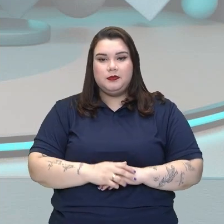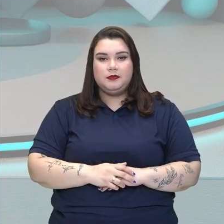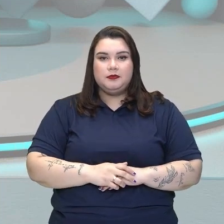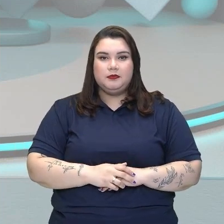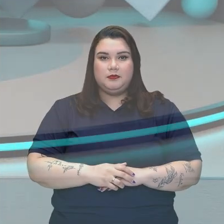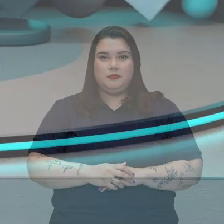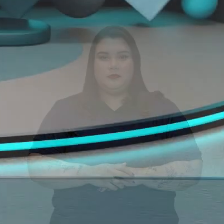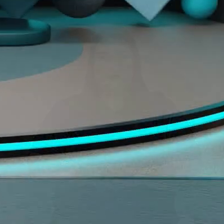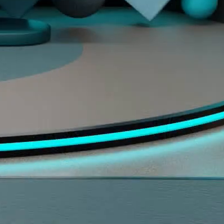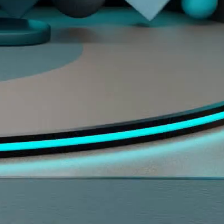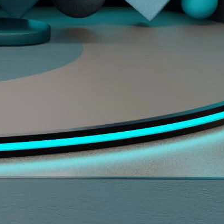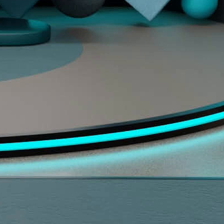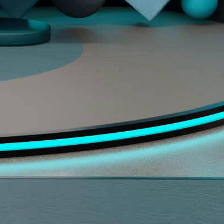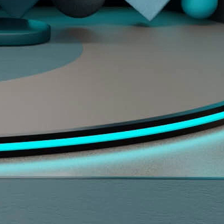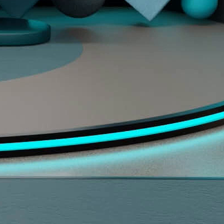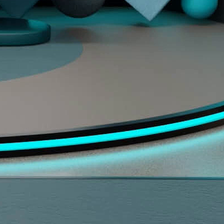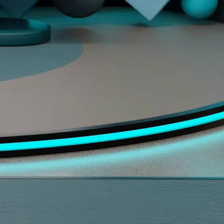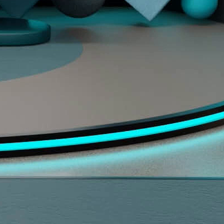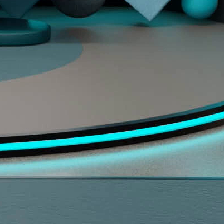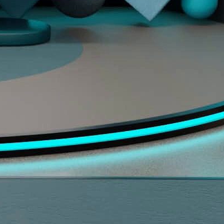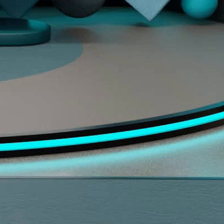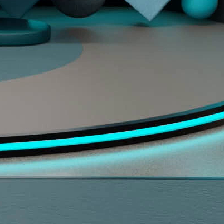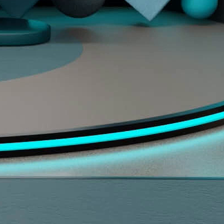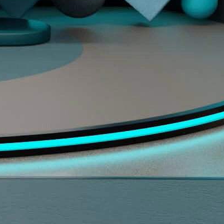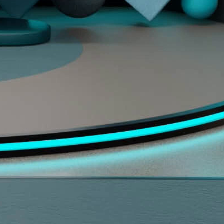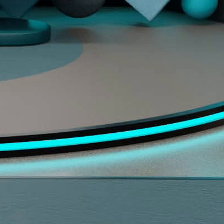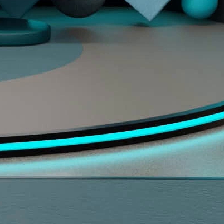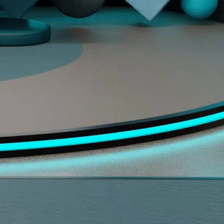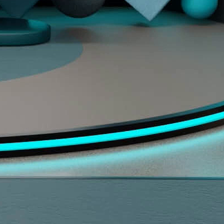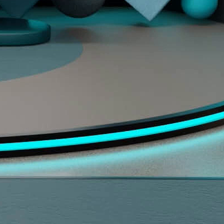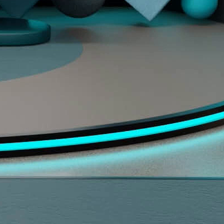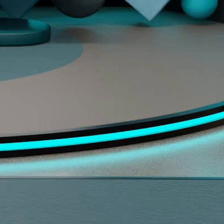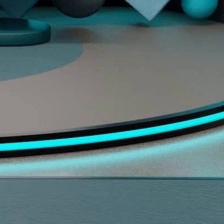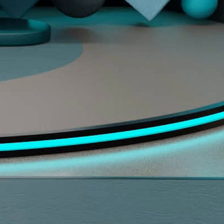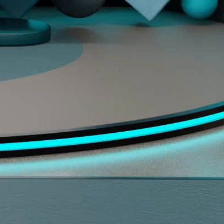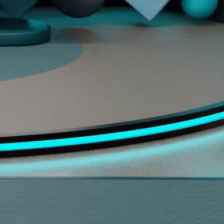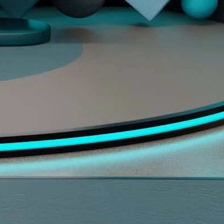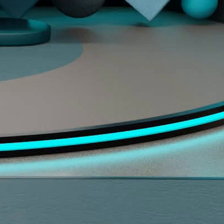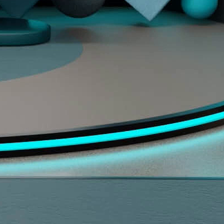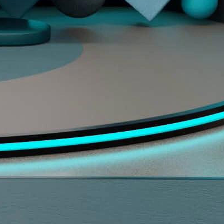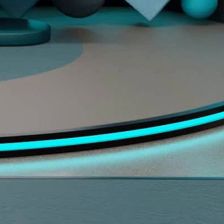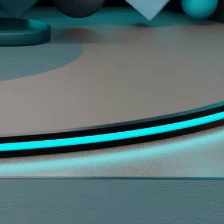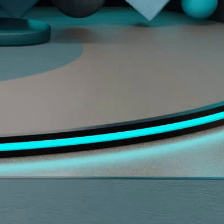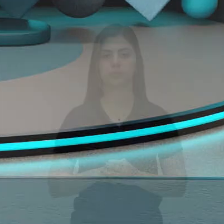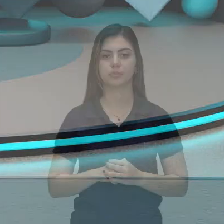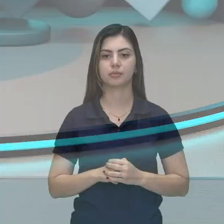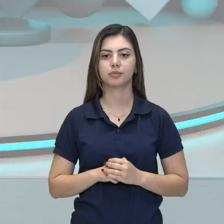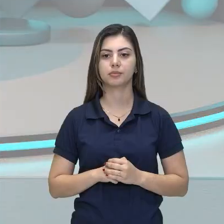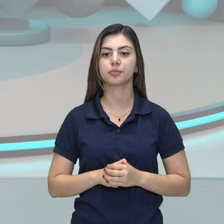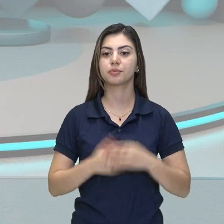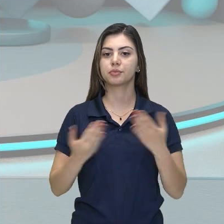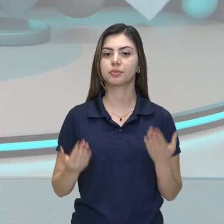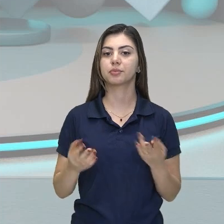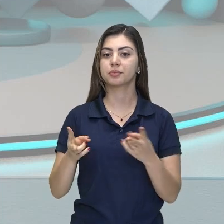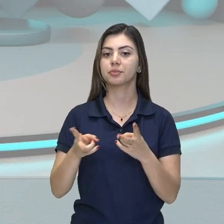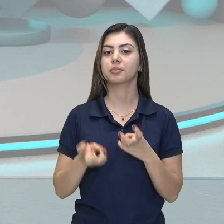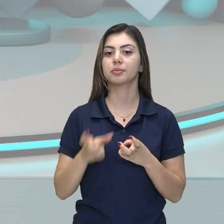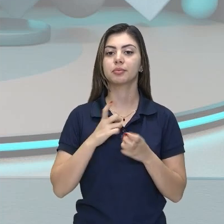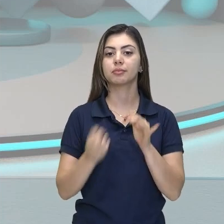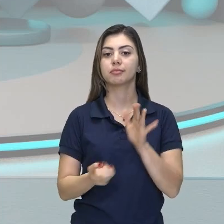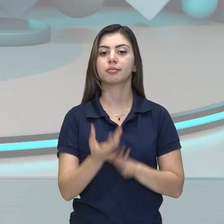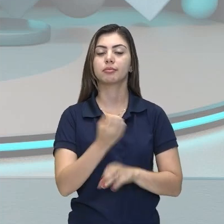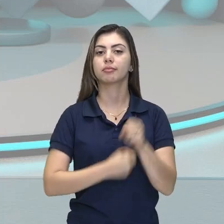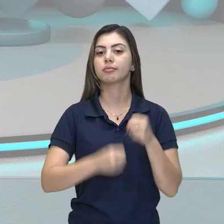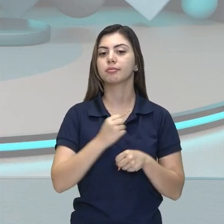Surf, é o SUP. Sua origem é datada em meados de 1960, né? Em Waikiki, lá no